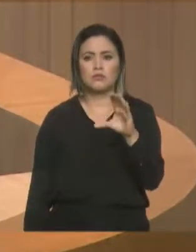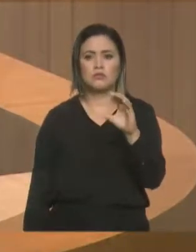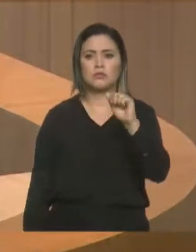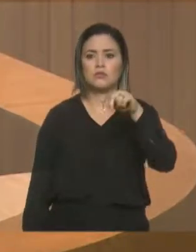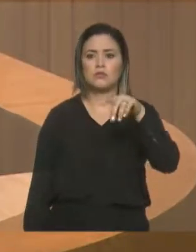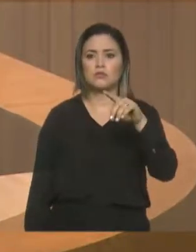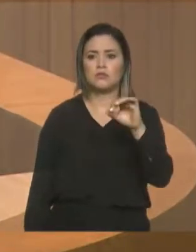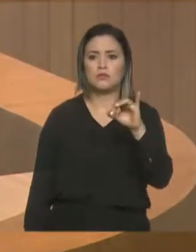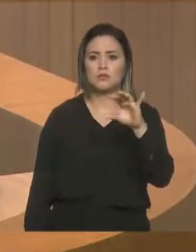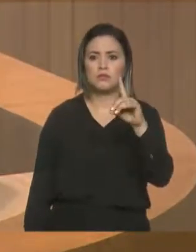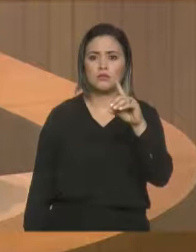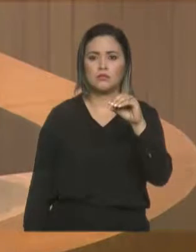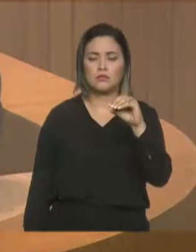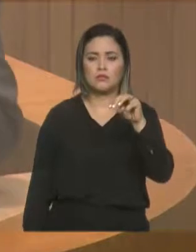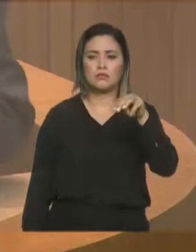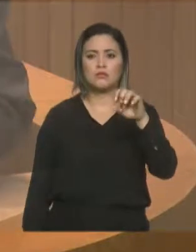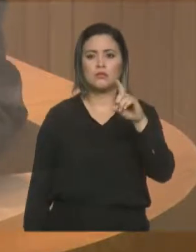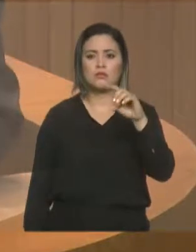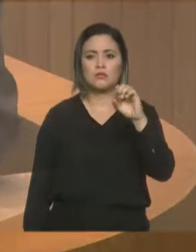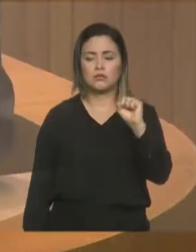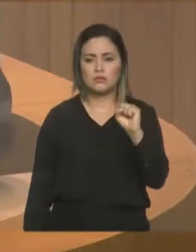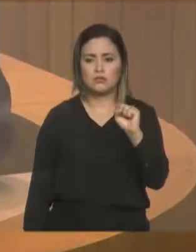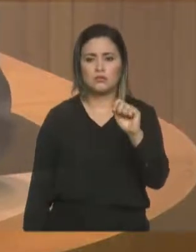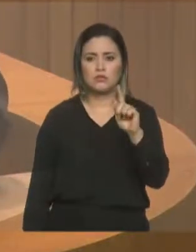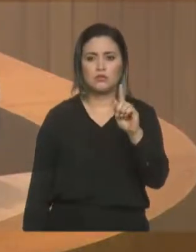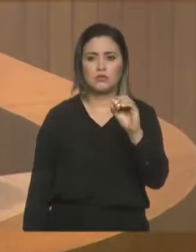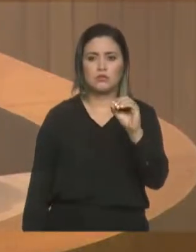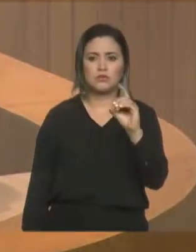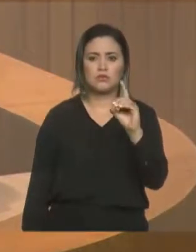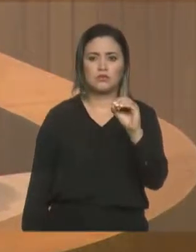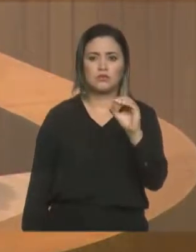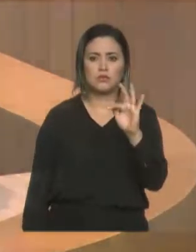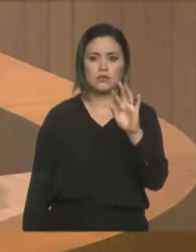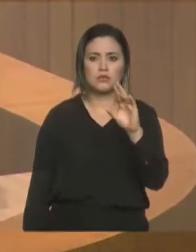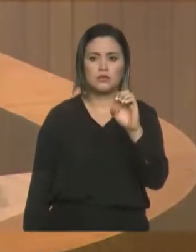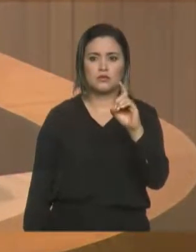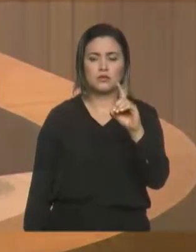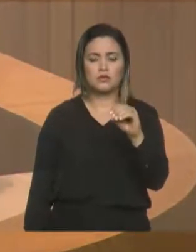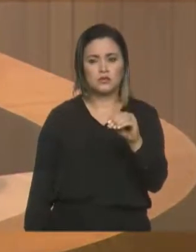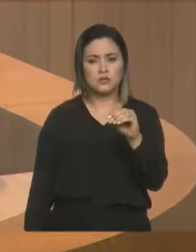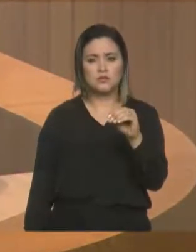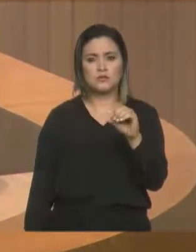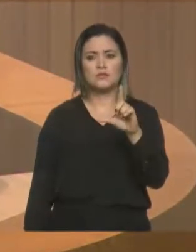e Luiz Domingues. Então é um assunto muito sério, porque esse óleo